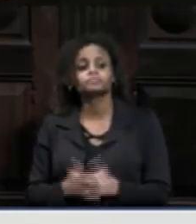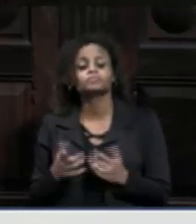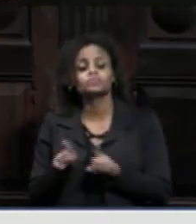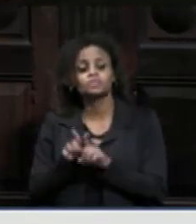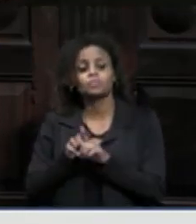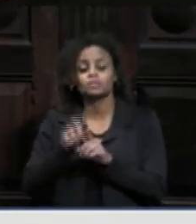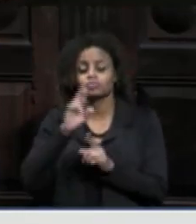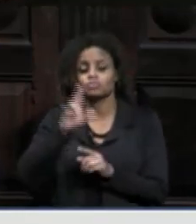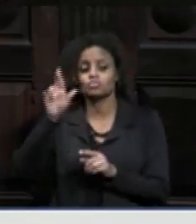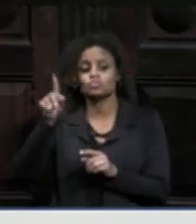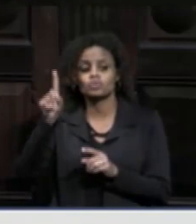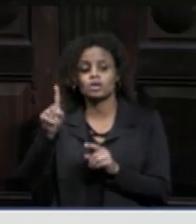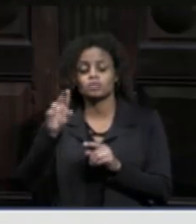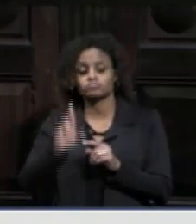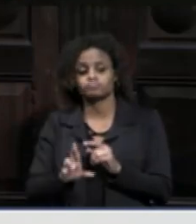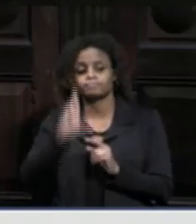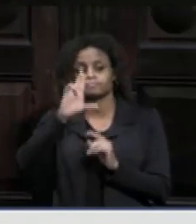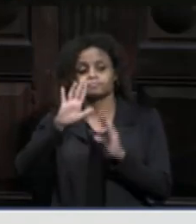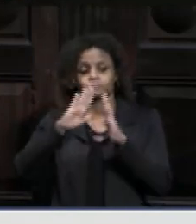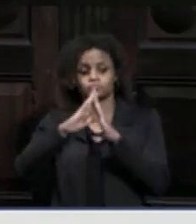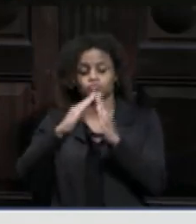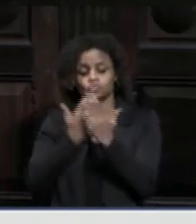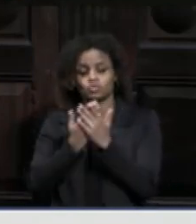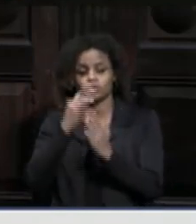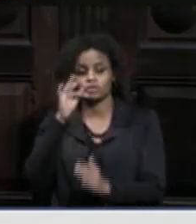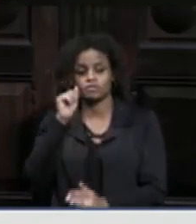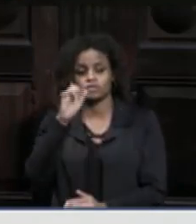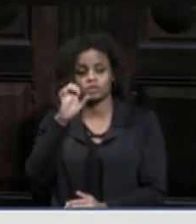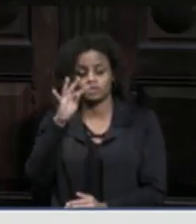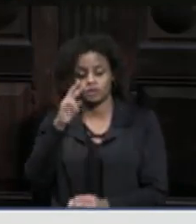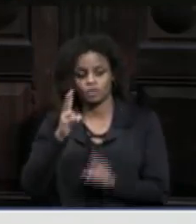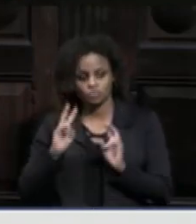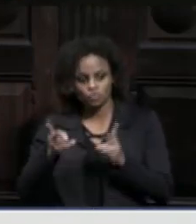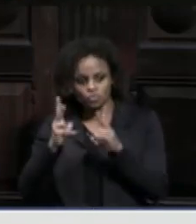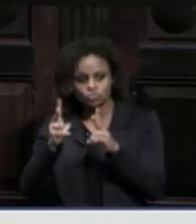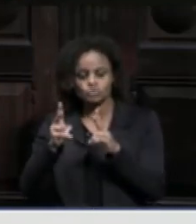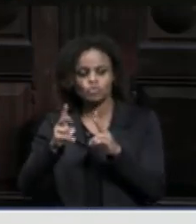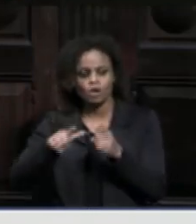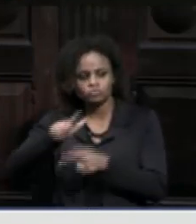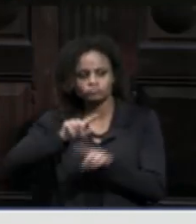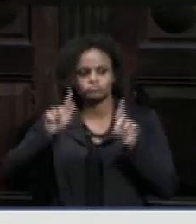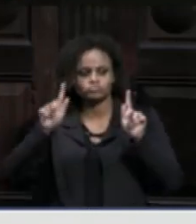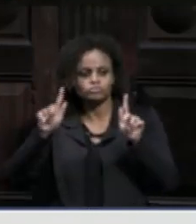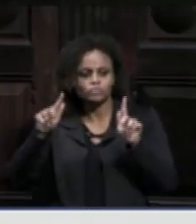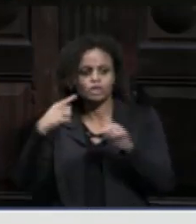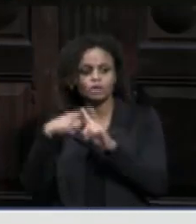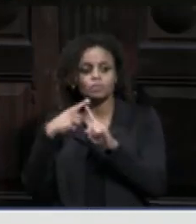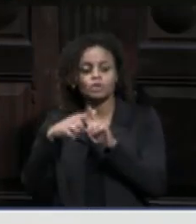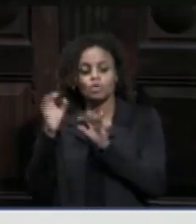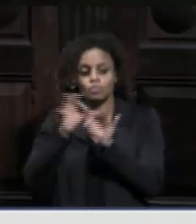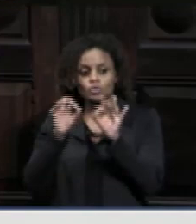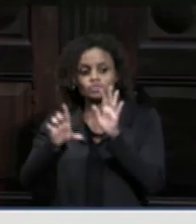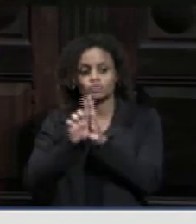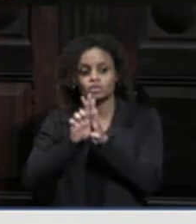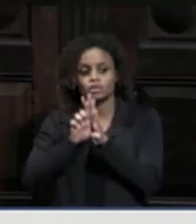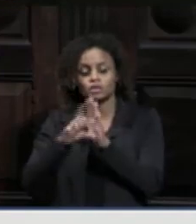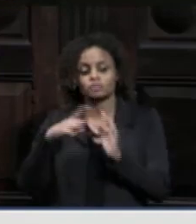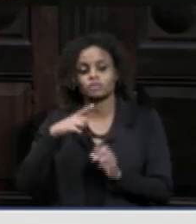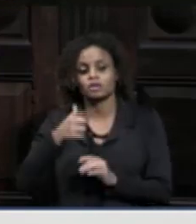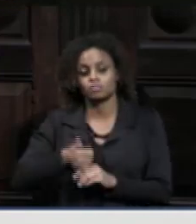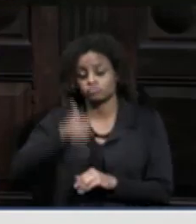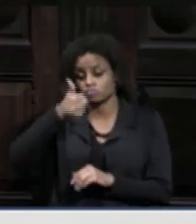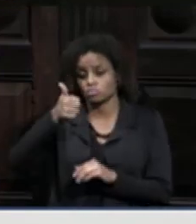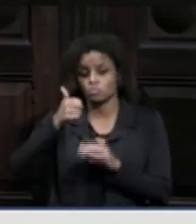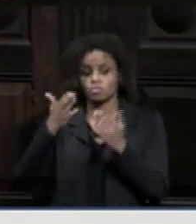da FAETEC que podiam manter a mobilização, porque o projeto ainda estava em primeira votação e a gente ia dar esse